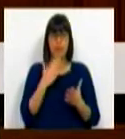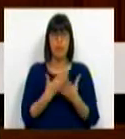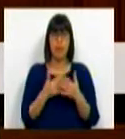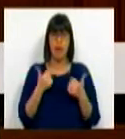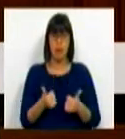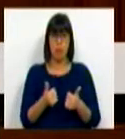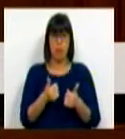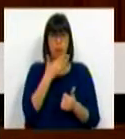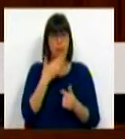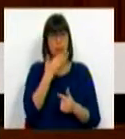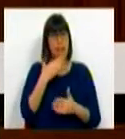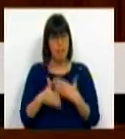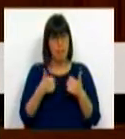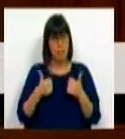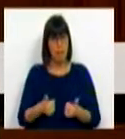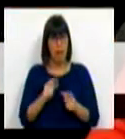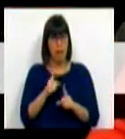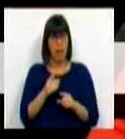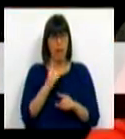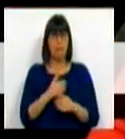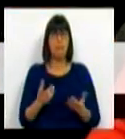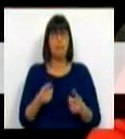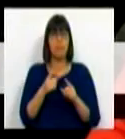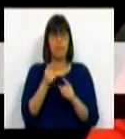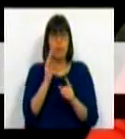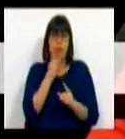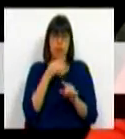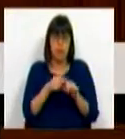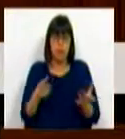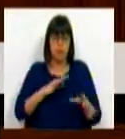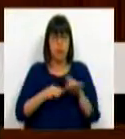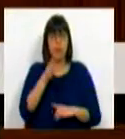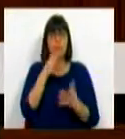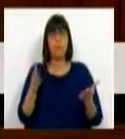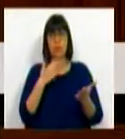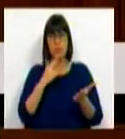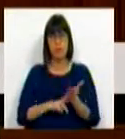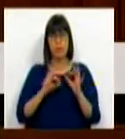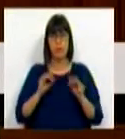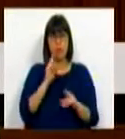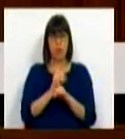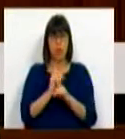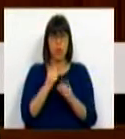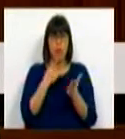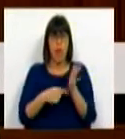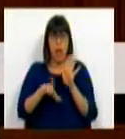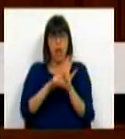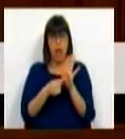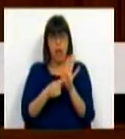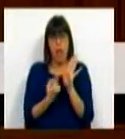bons efeitos a nível de eficiência e eficácia? Isso é um bocadinho subjetivo, Sr. Deputado. De facto, é o que está preconizado na